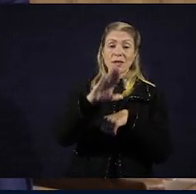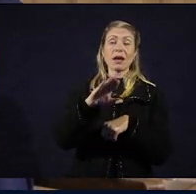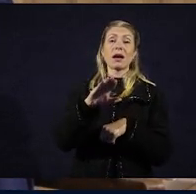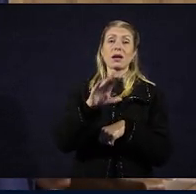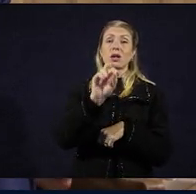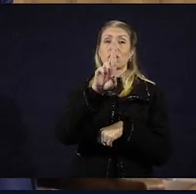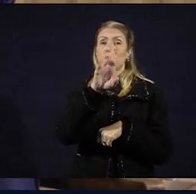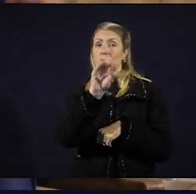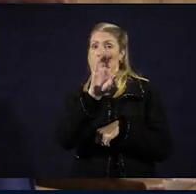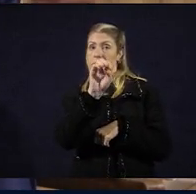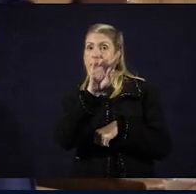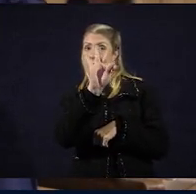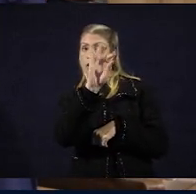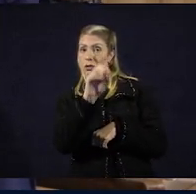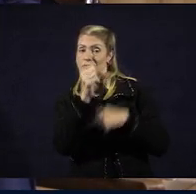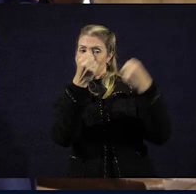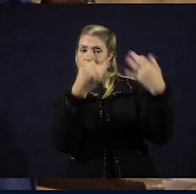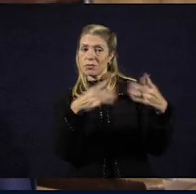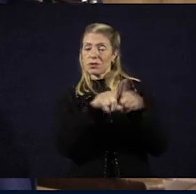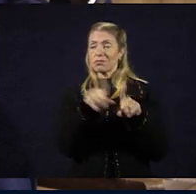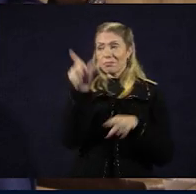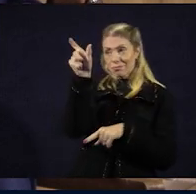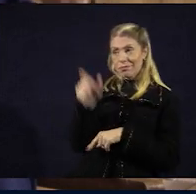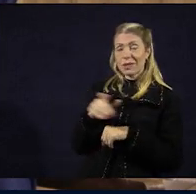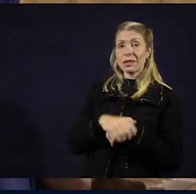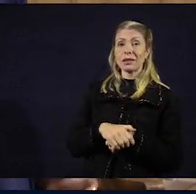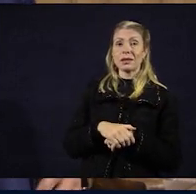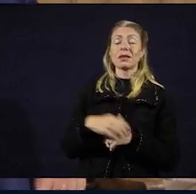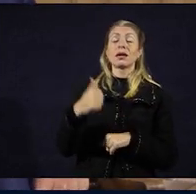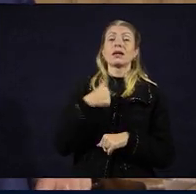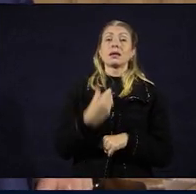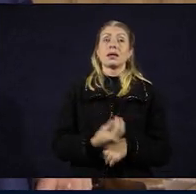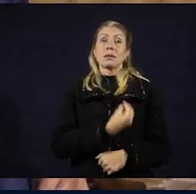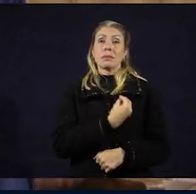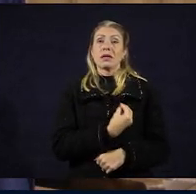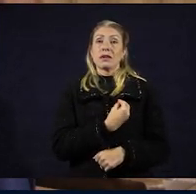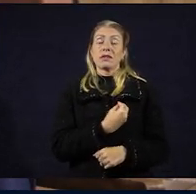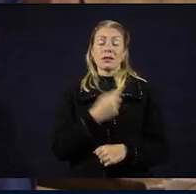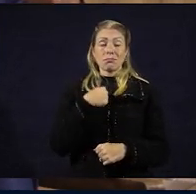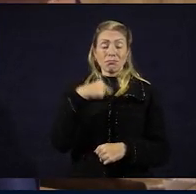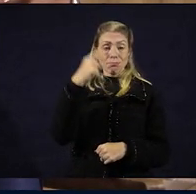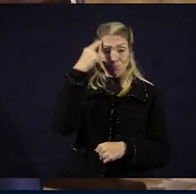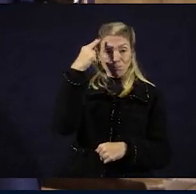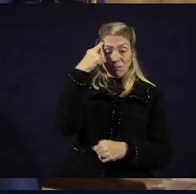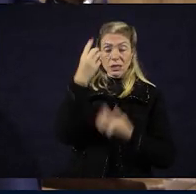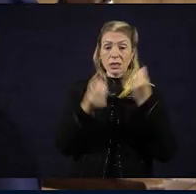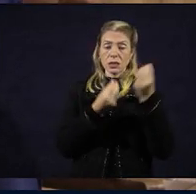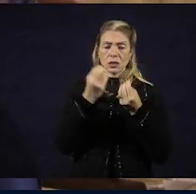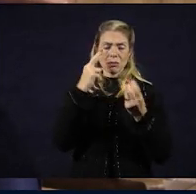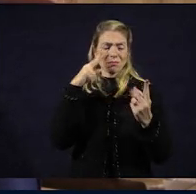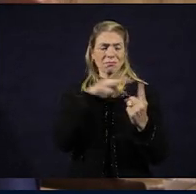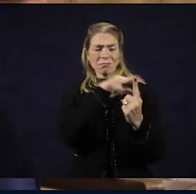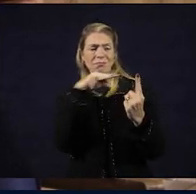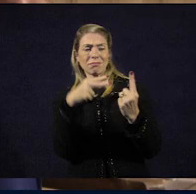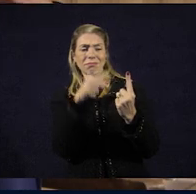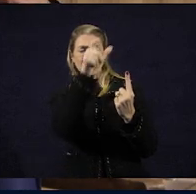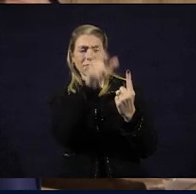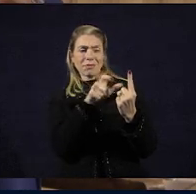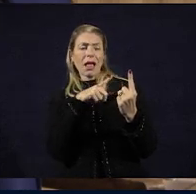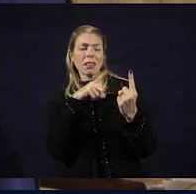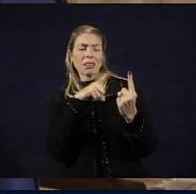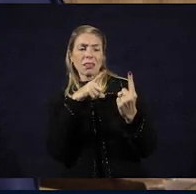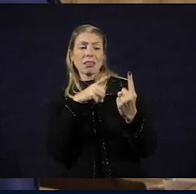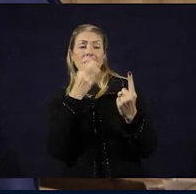elogioso você também mas é para todo mundo que parte da minha da minha análise de cenário eu tenho sempre